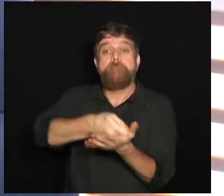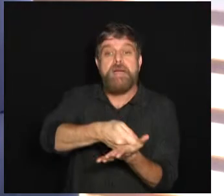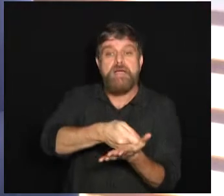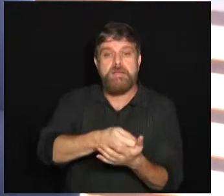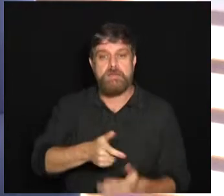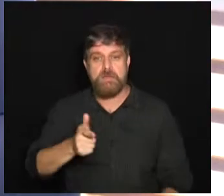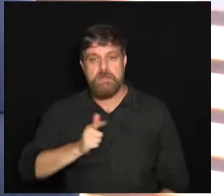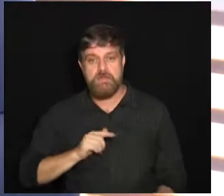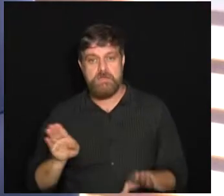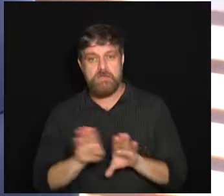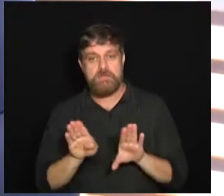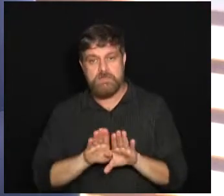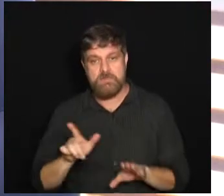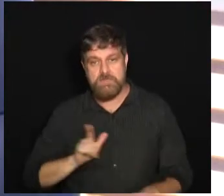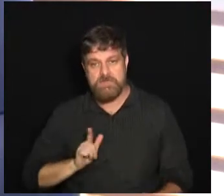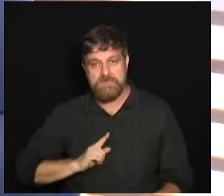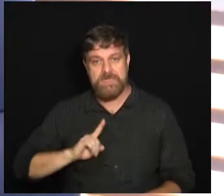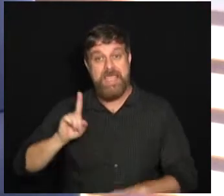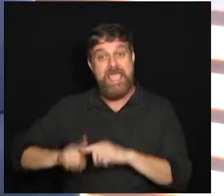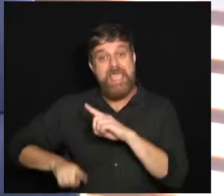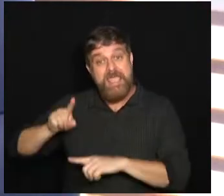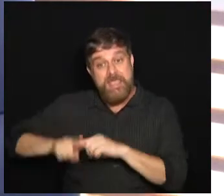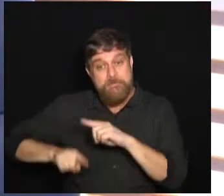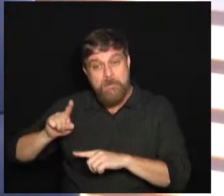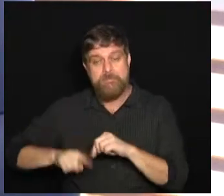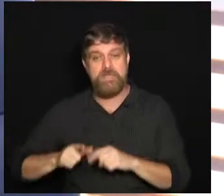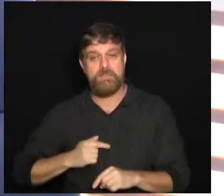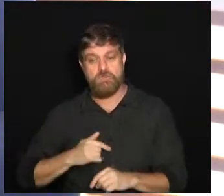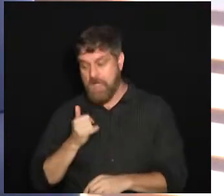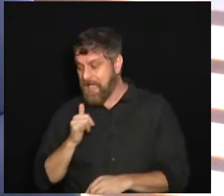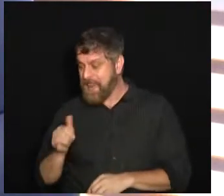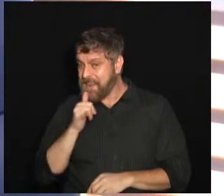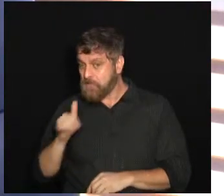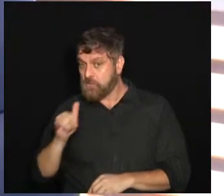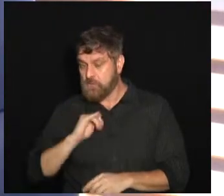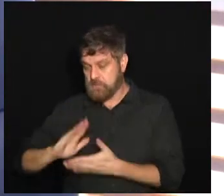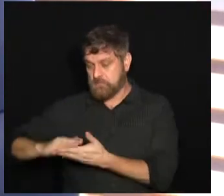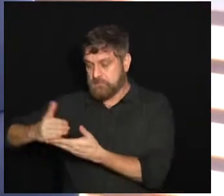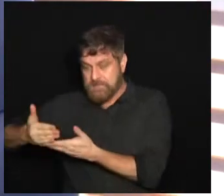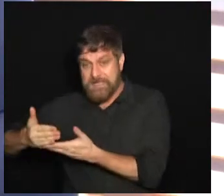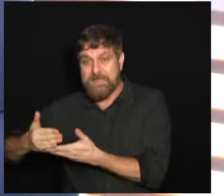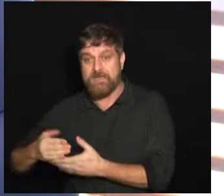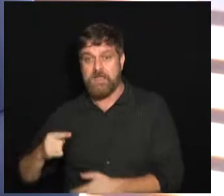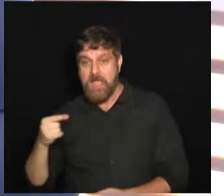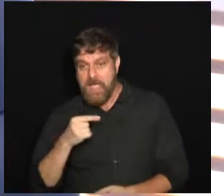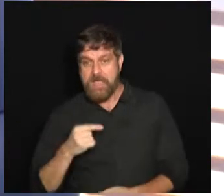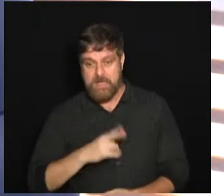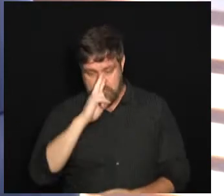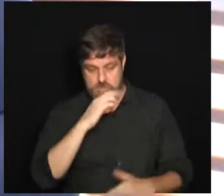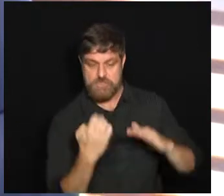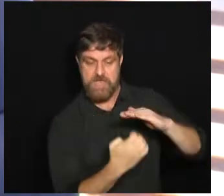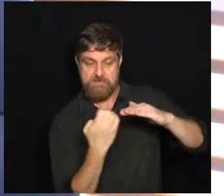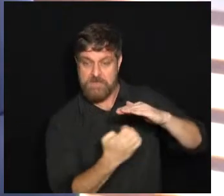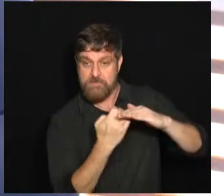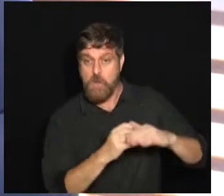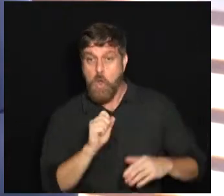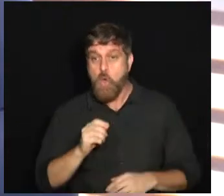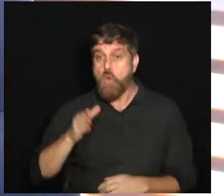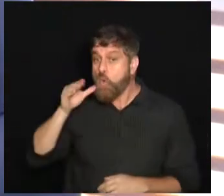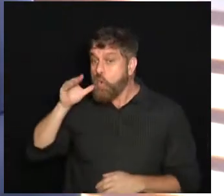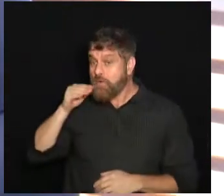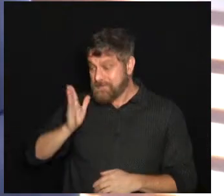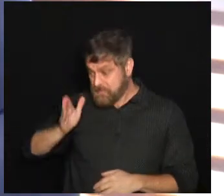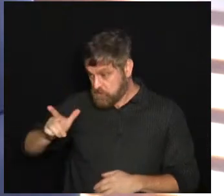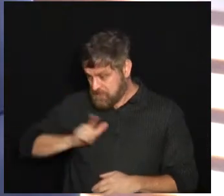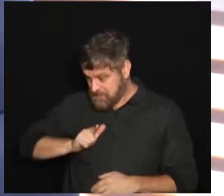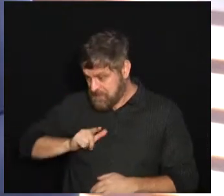questão também do fornecimento de equipamentos eletrônicos, se isso vai acontecer pelo empregador ou se o próprio empregado já possui